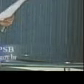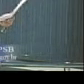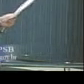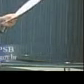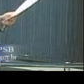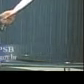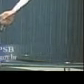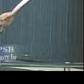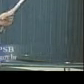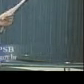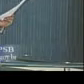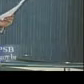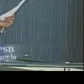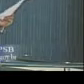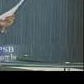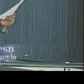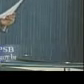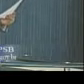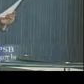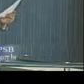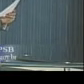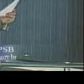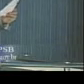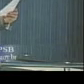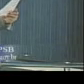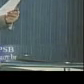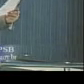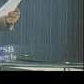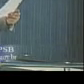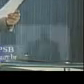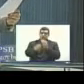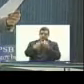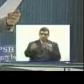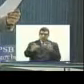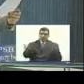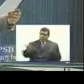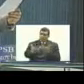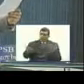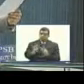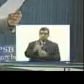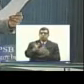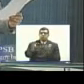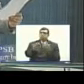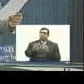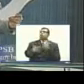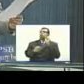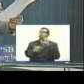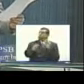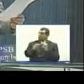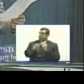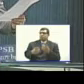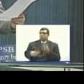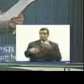em termos absolutos Deputado chico preto o estado gastou até aqui muito além do que arrecador